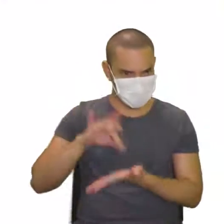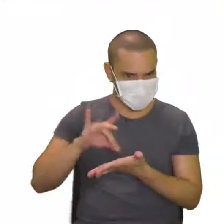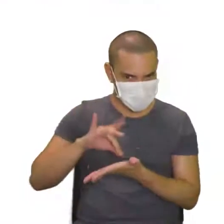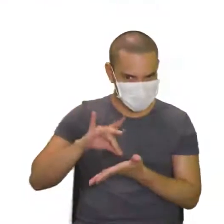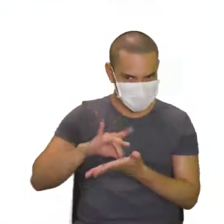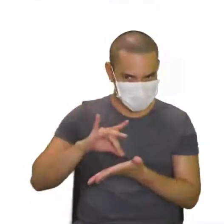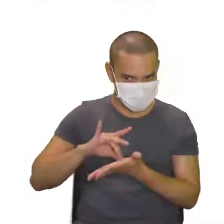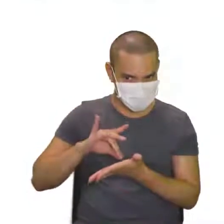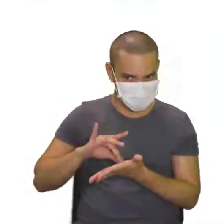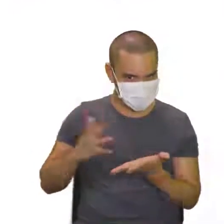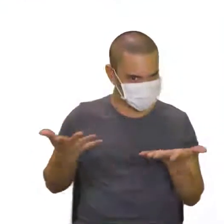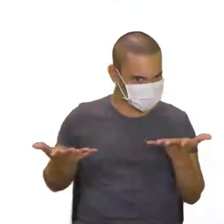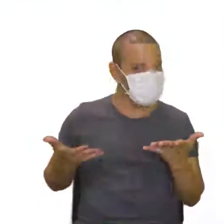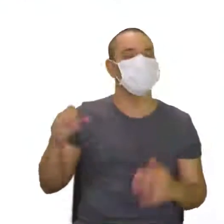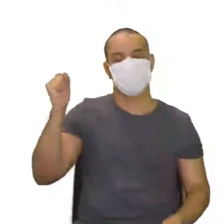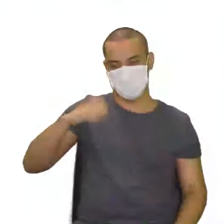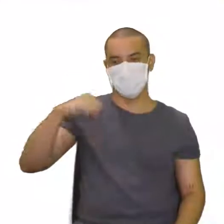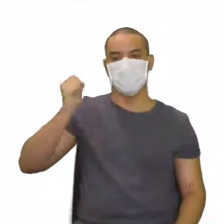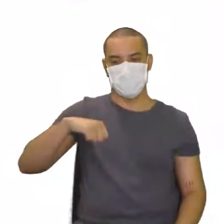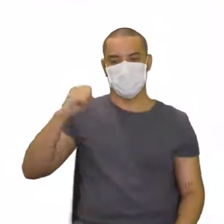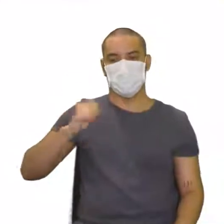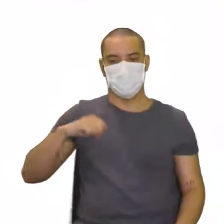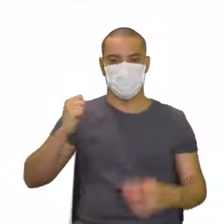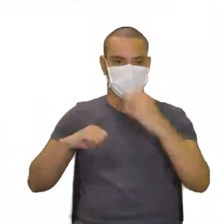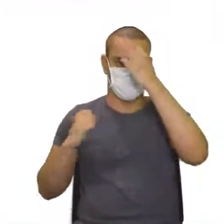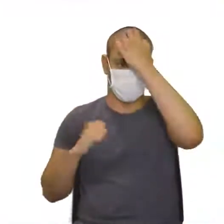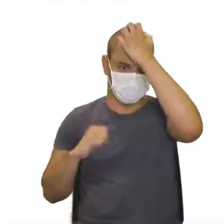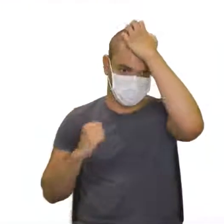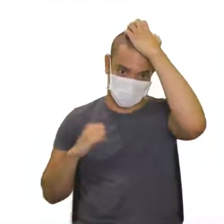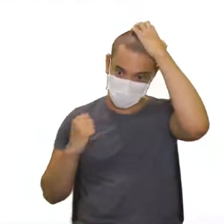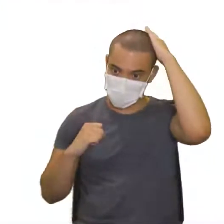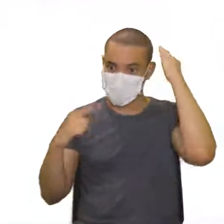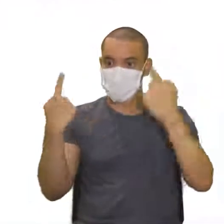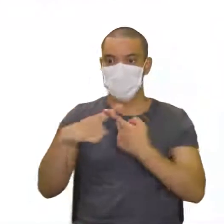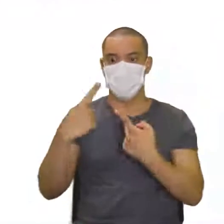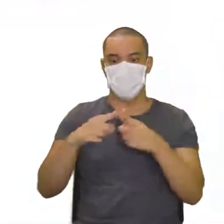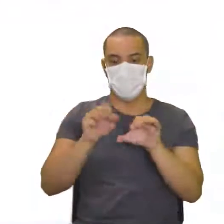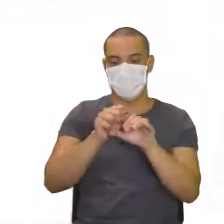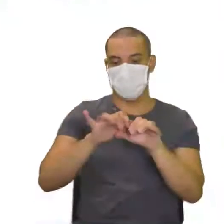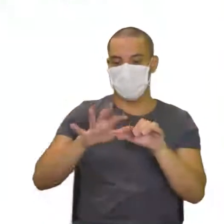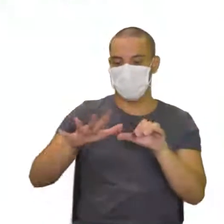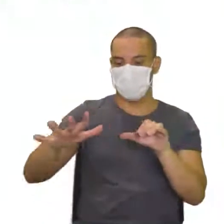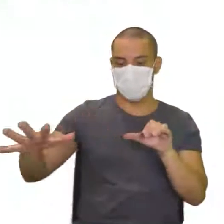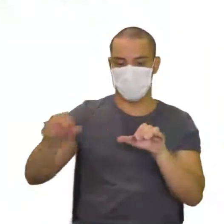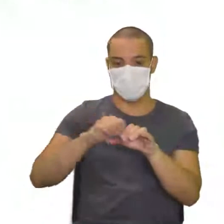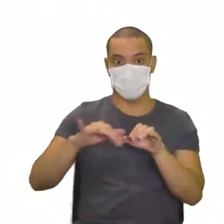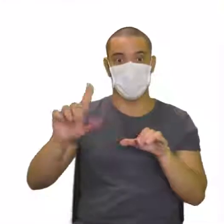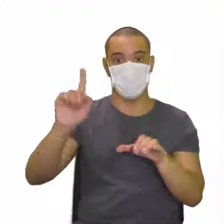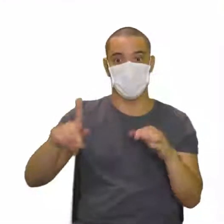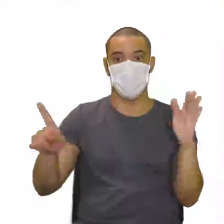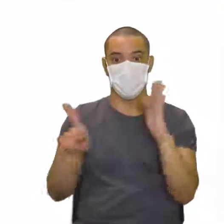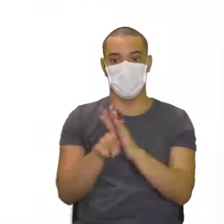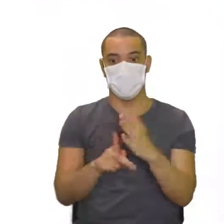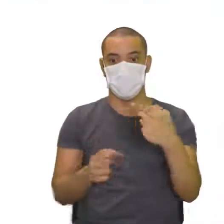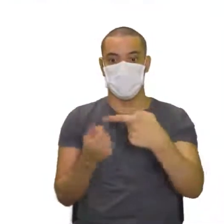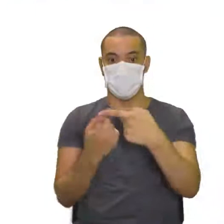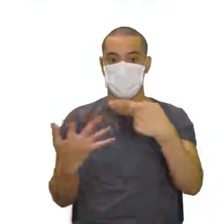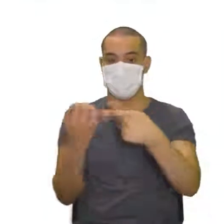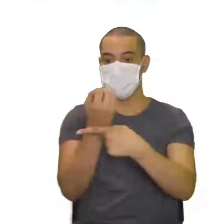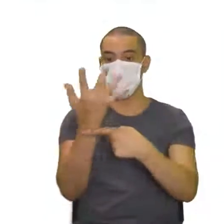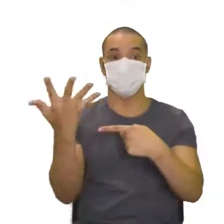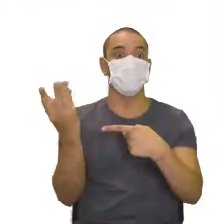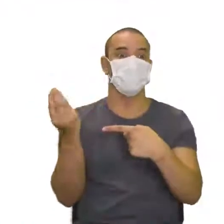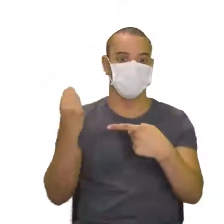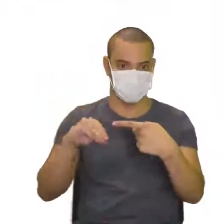verdade? Vamos ver que sim, porque a corrente ela está no numerador da fórmula. Então, ela é diretamente proporcional